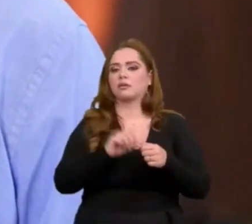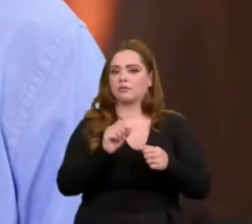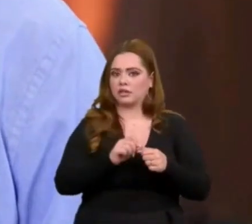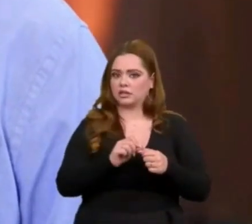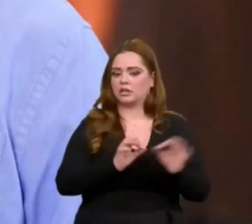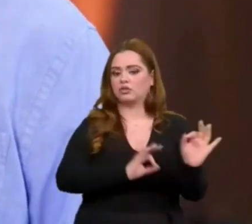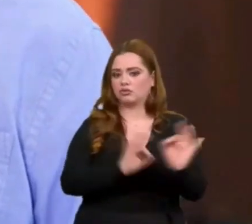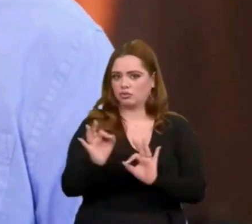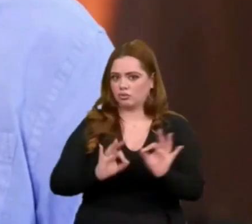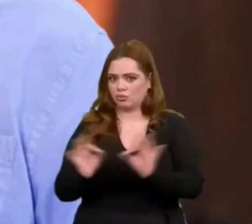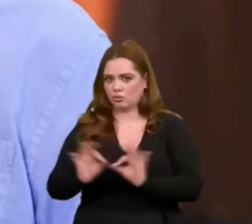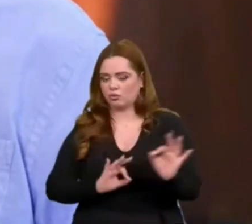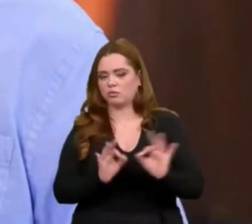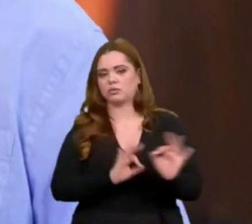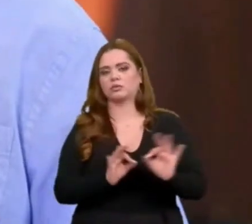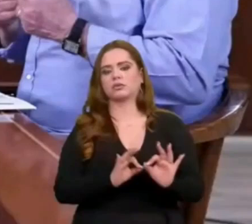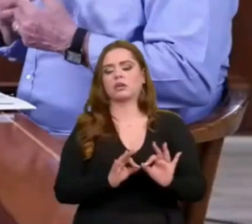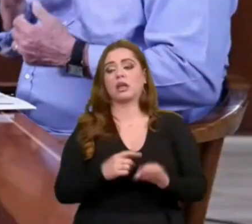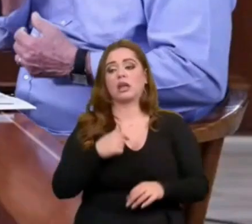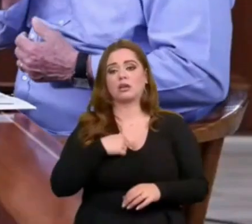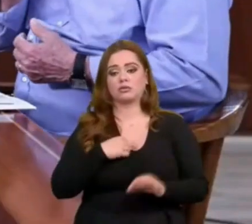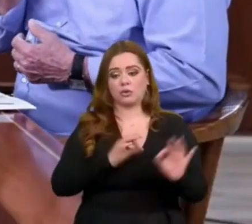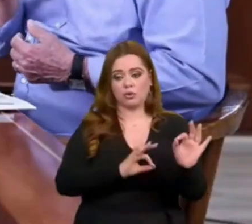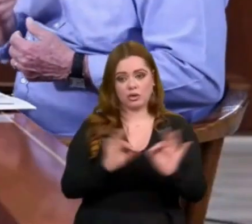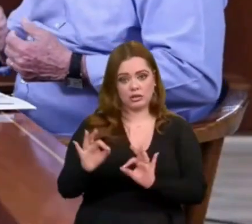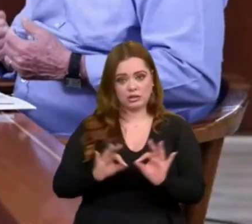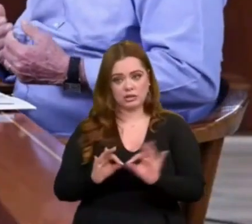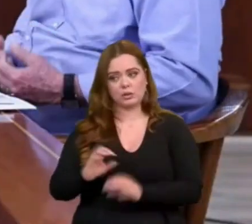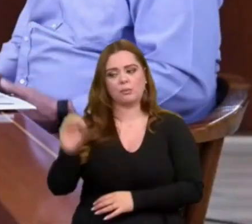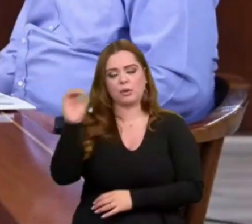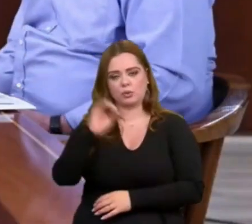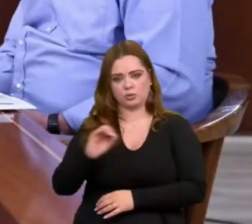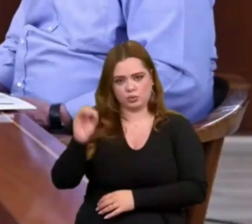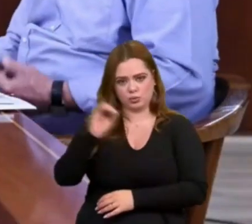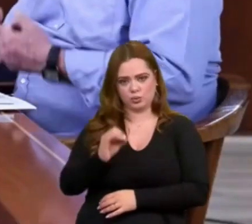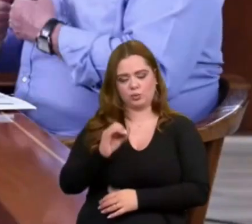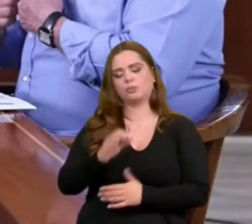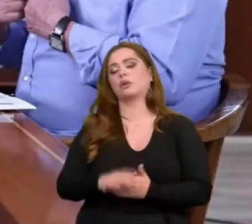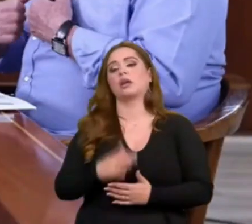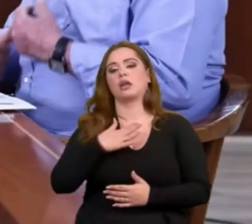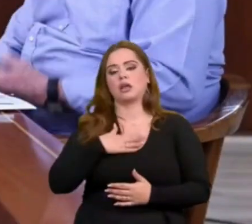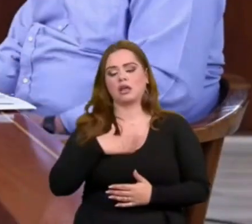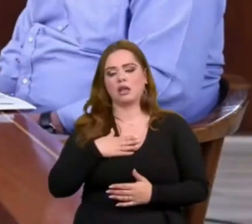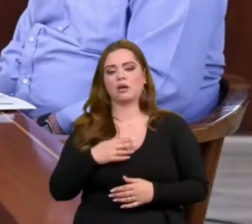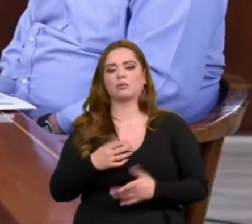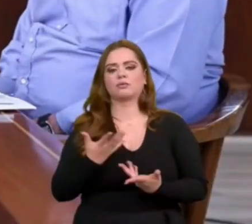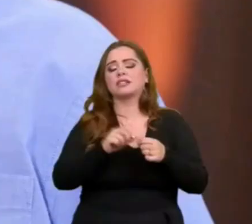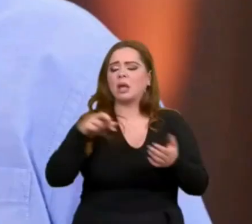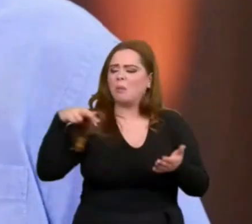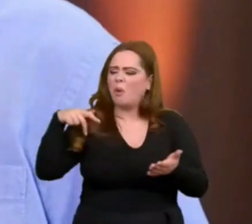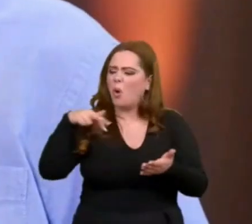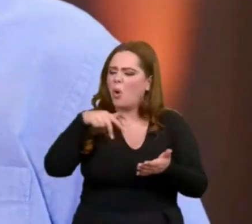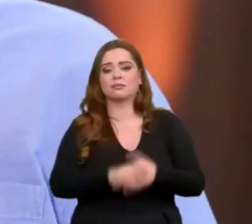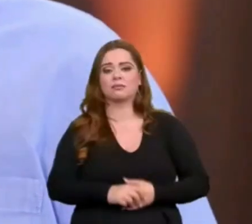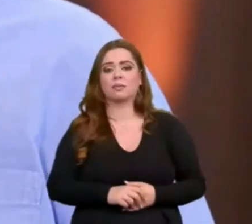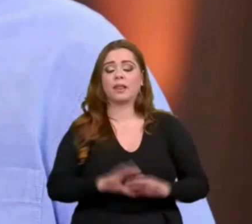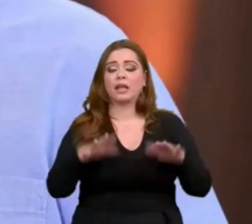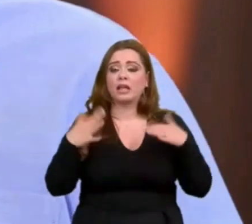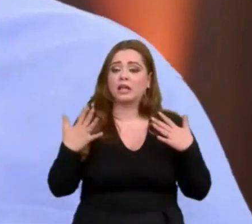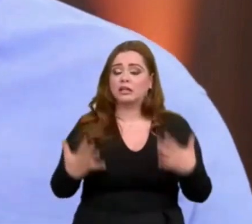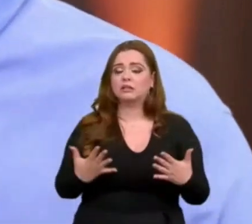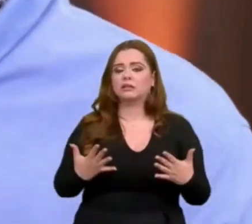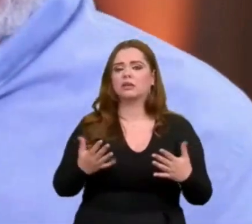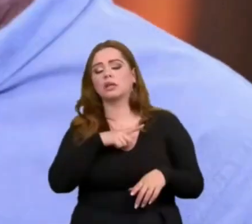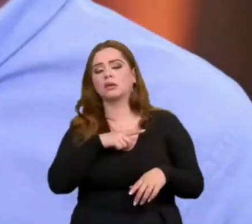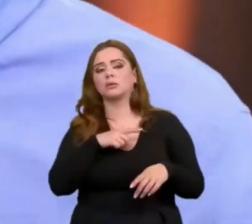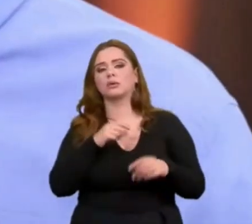para outubro. Estou me preparando fisicamente, vou fazer um regime mais duro, estou fazendo mais física. Então, o que eu tenho